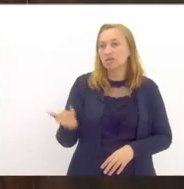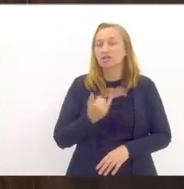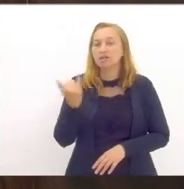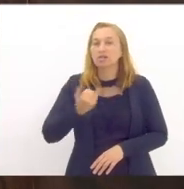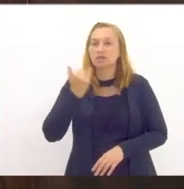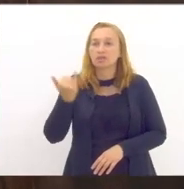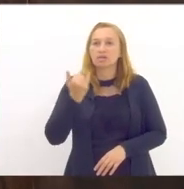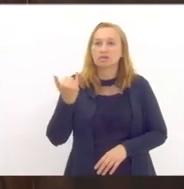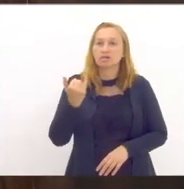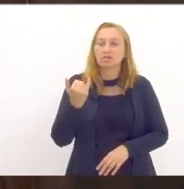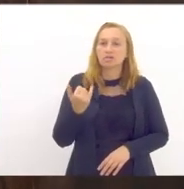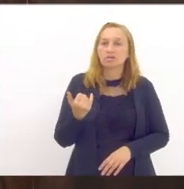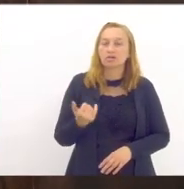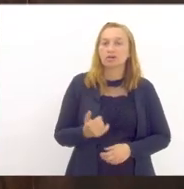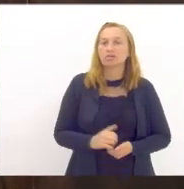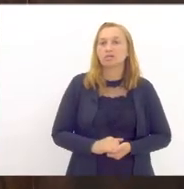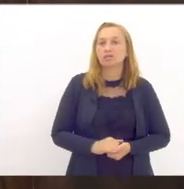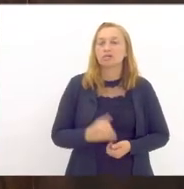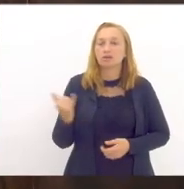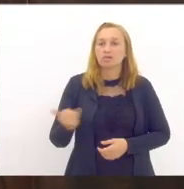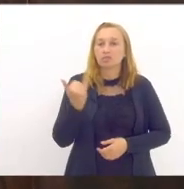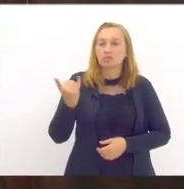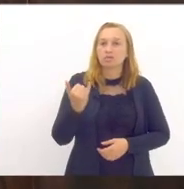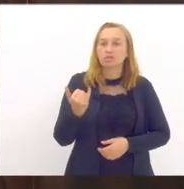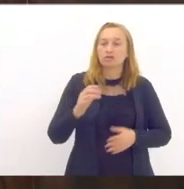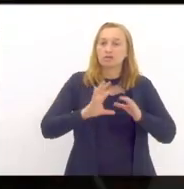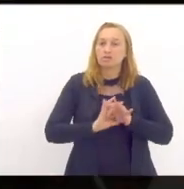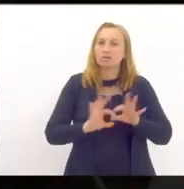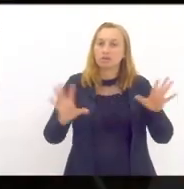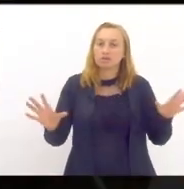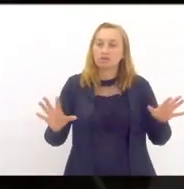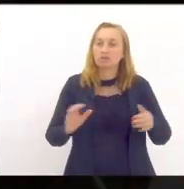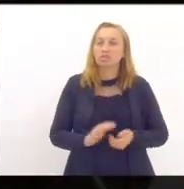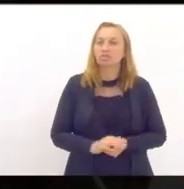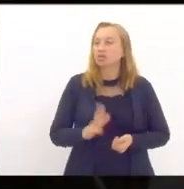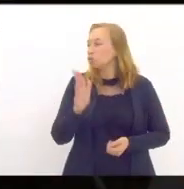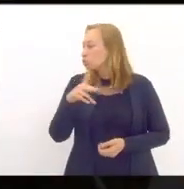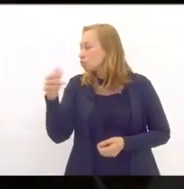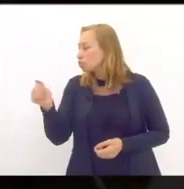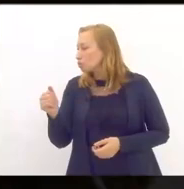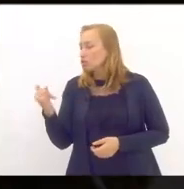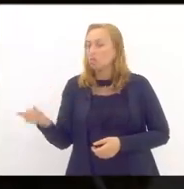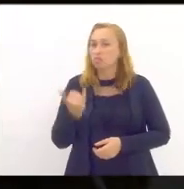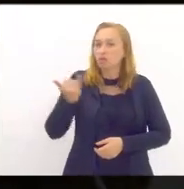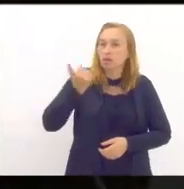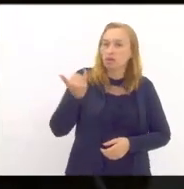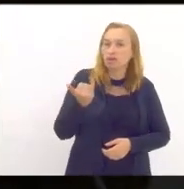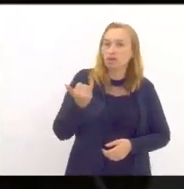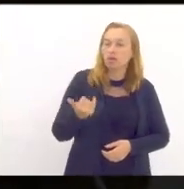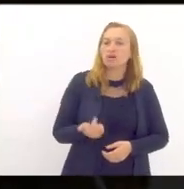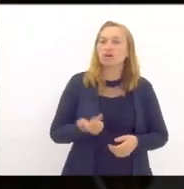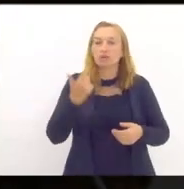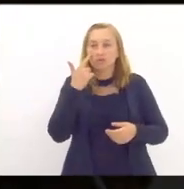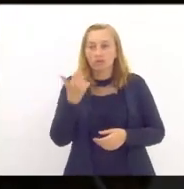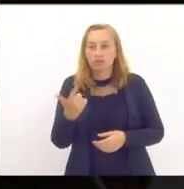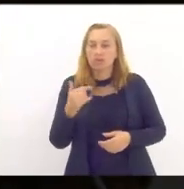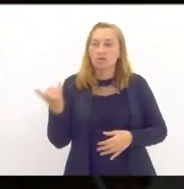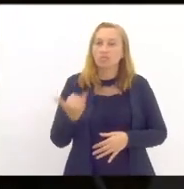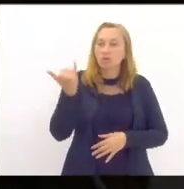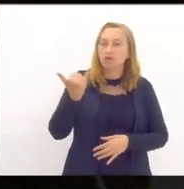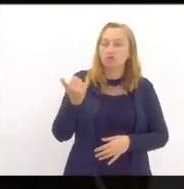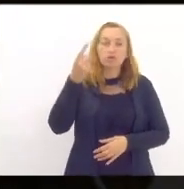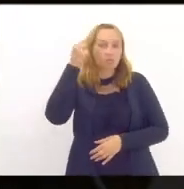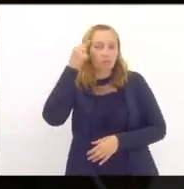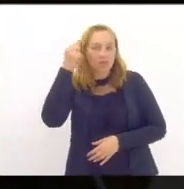importante reverberar a importância da liberdade, nunca foi tão importante reverberar a importância